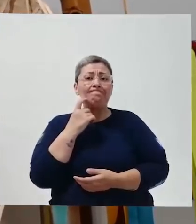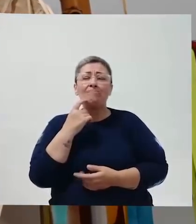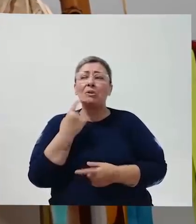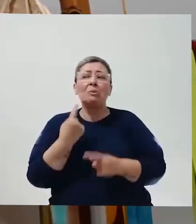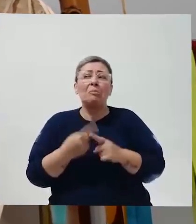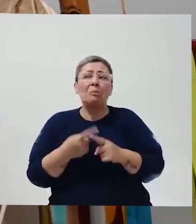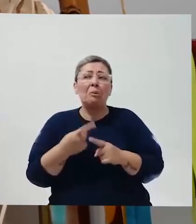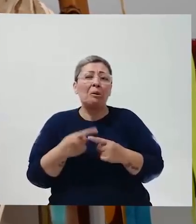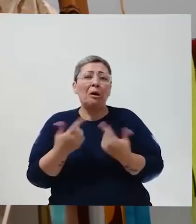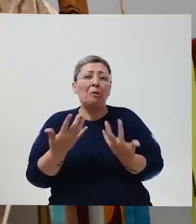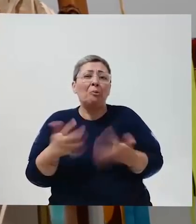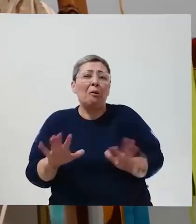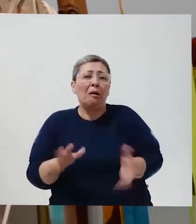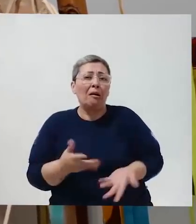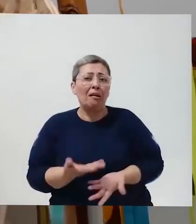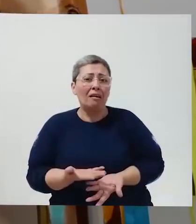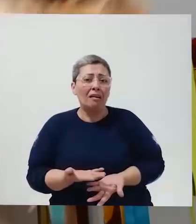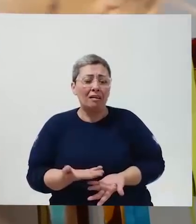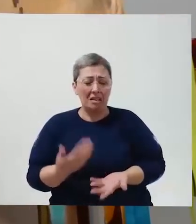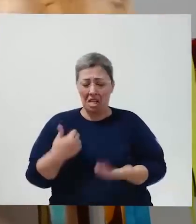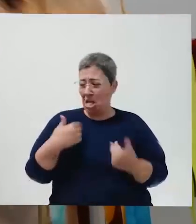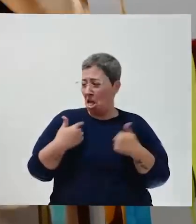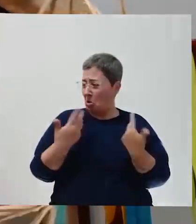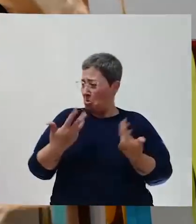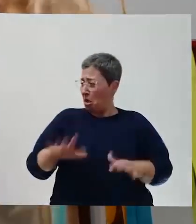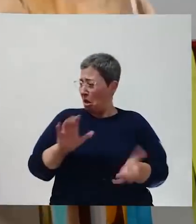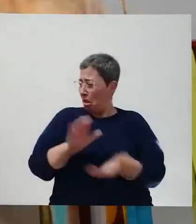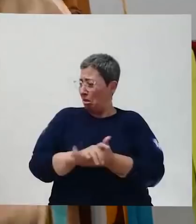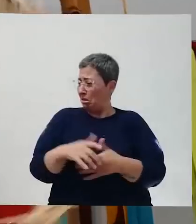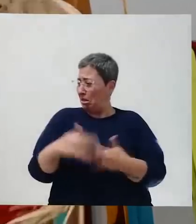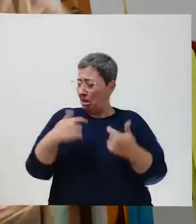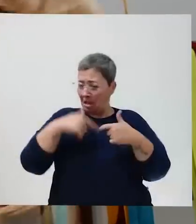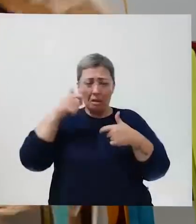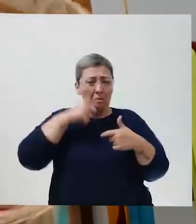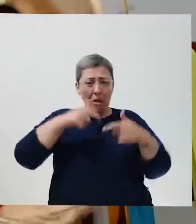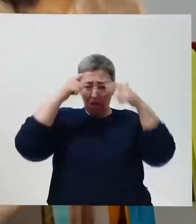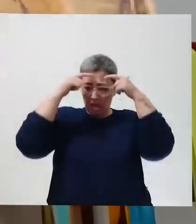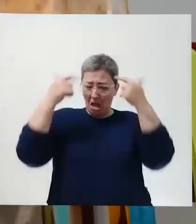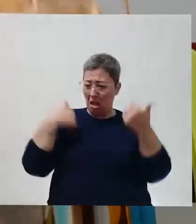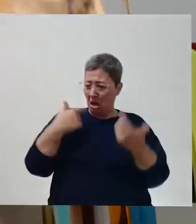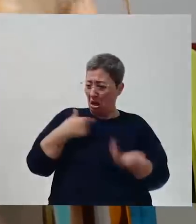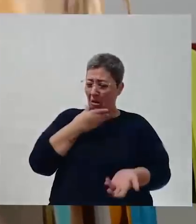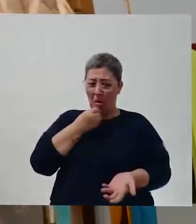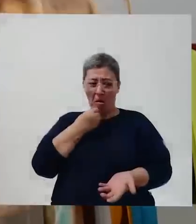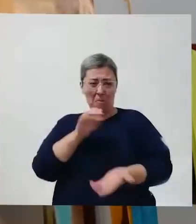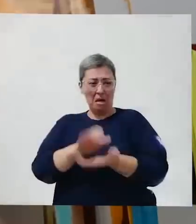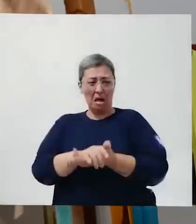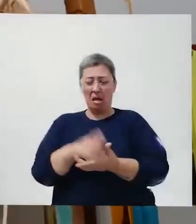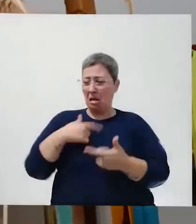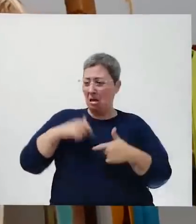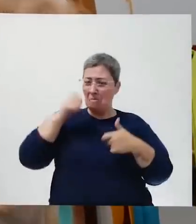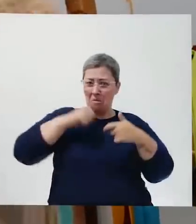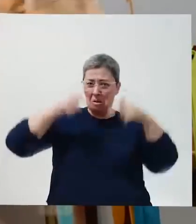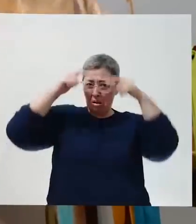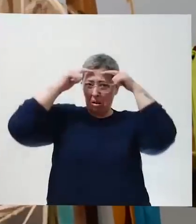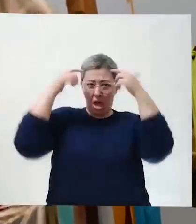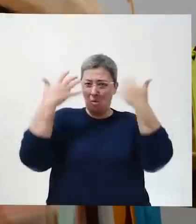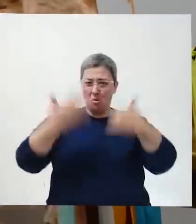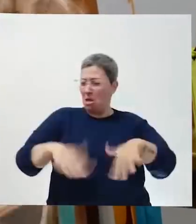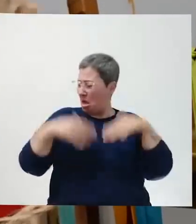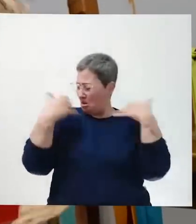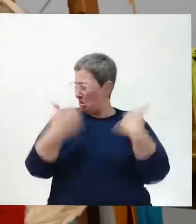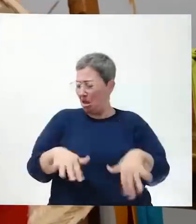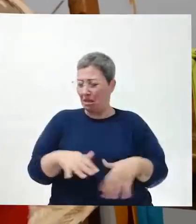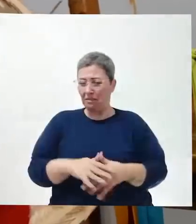E por que que não? Ah, eu não quero me casar com a princesa. Eu sou homem de casar com princesa. Quero